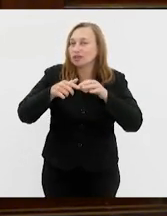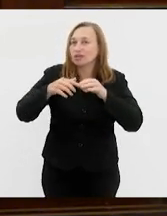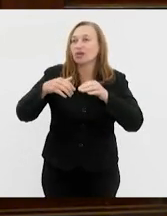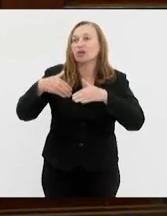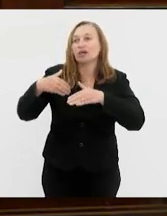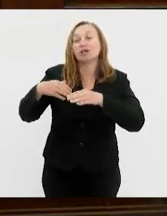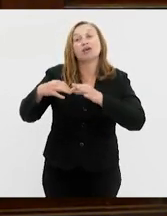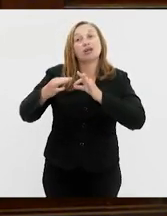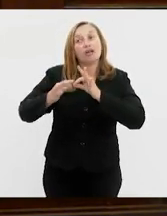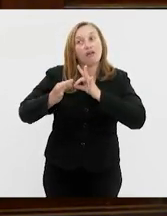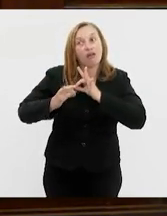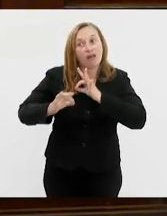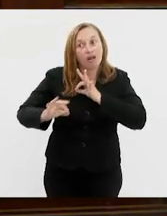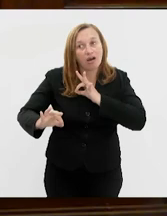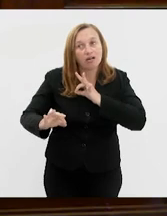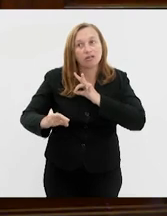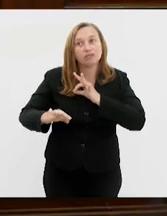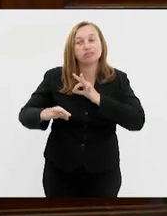foi grande,